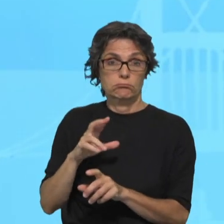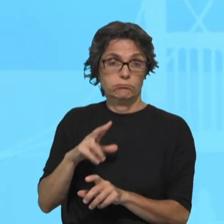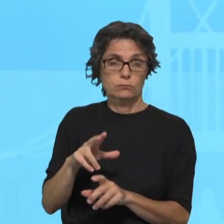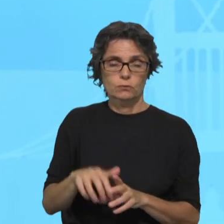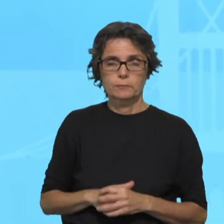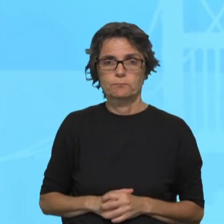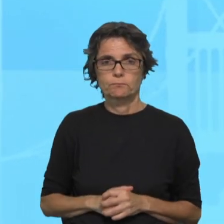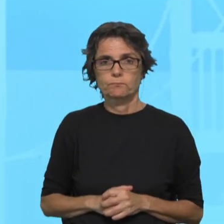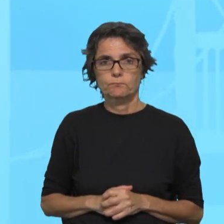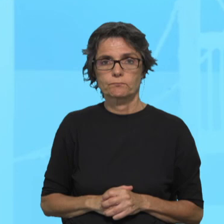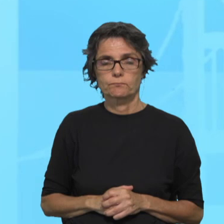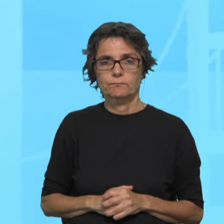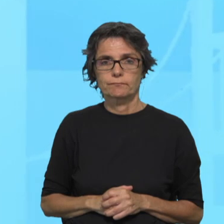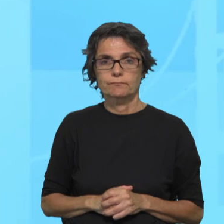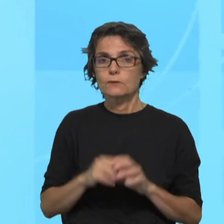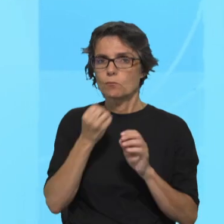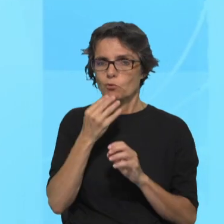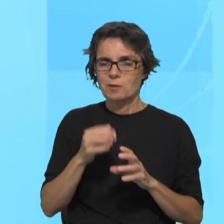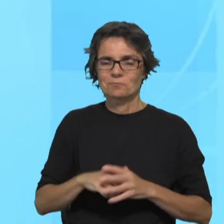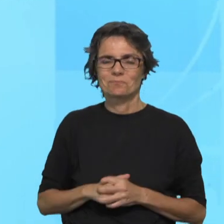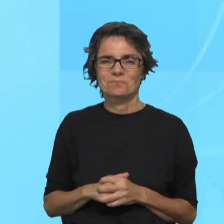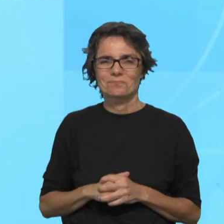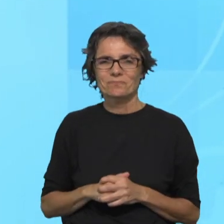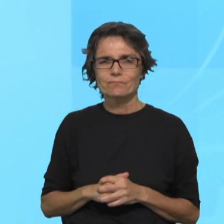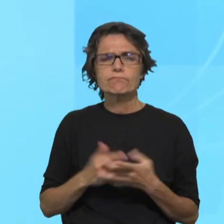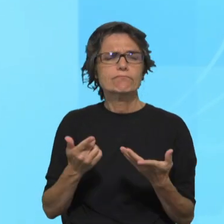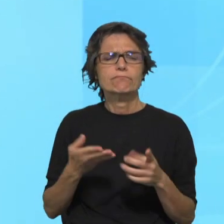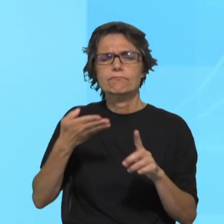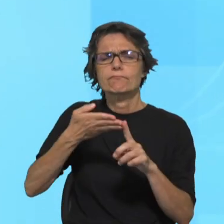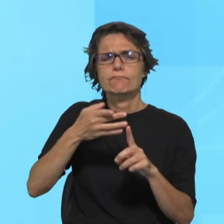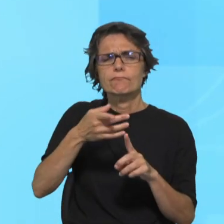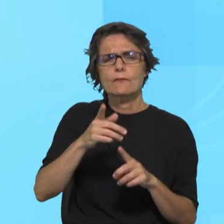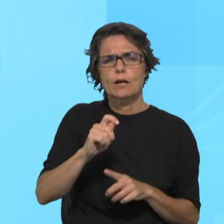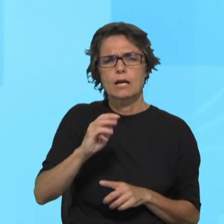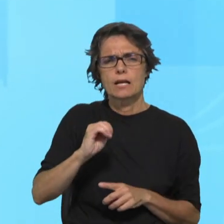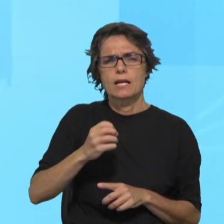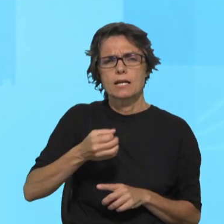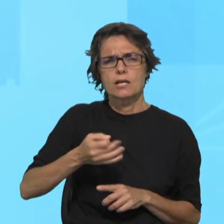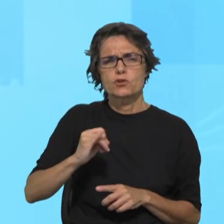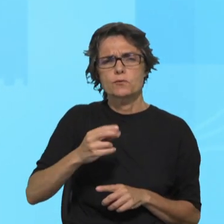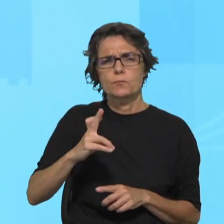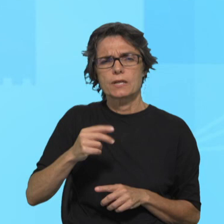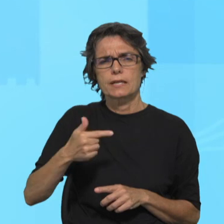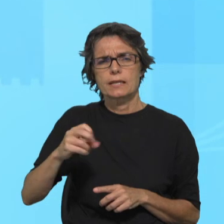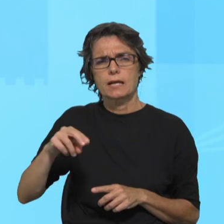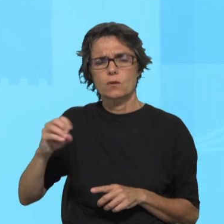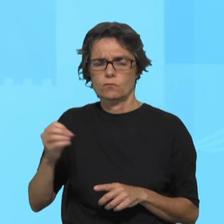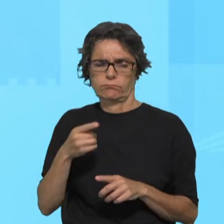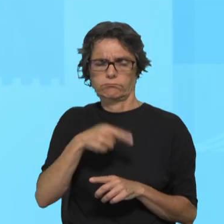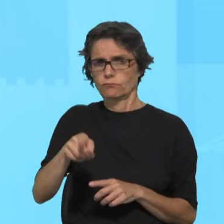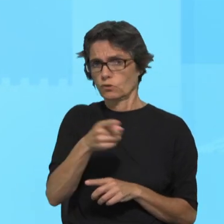lá iremos. Para os missionários espiritanos, esta aposta nos jovens, à